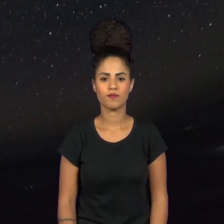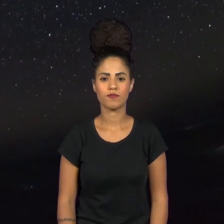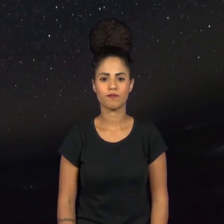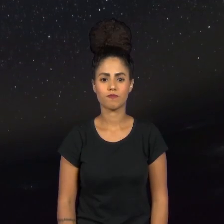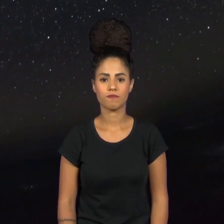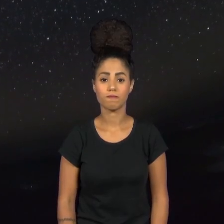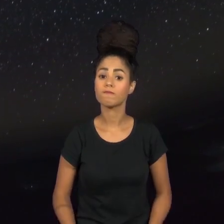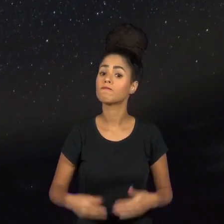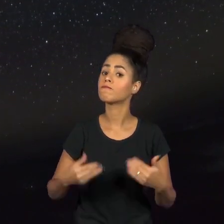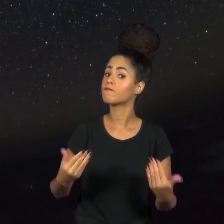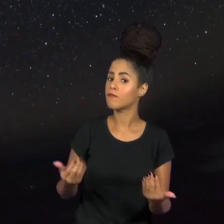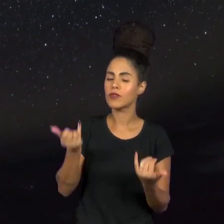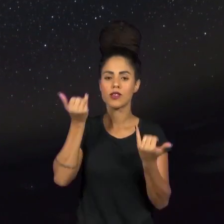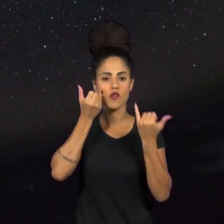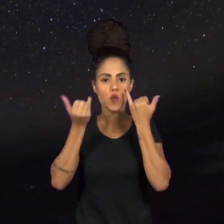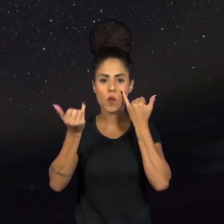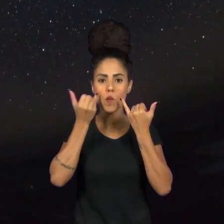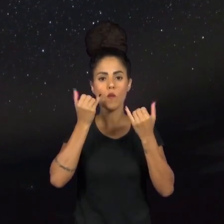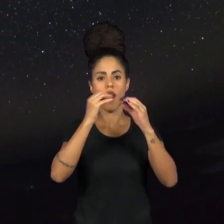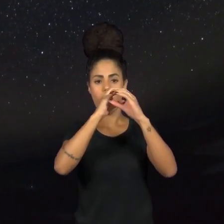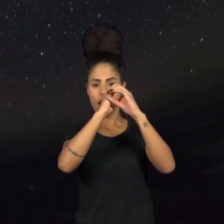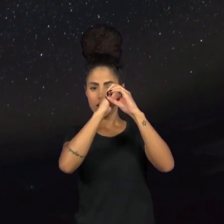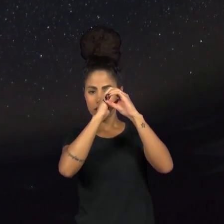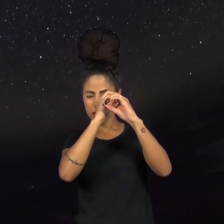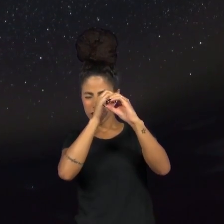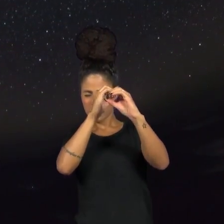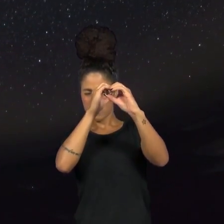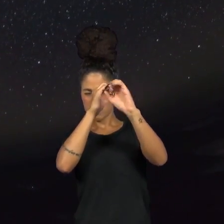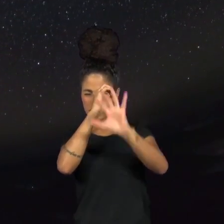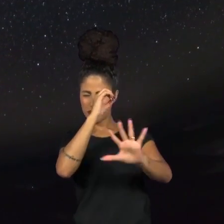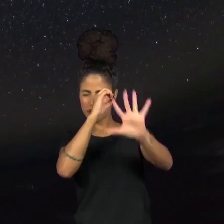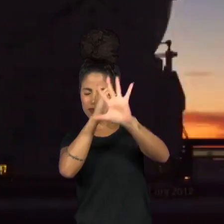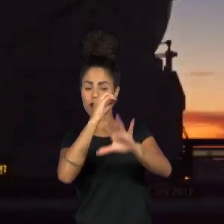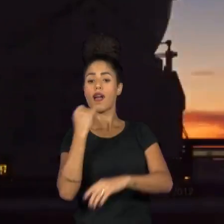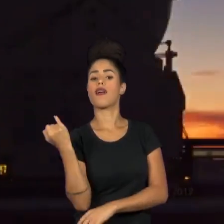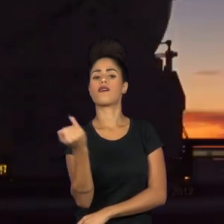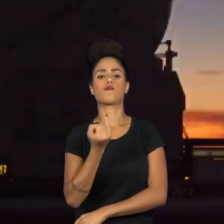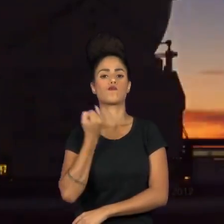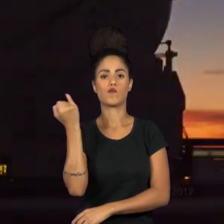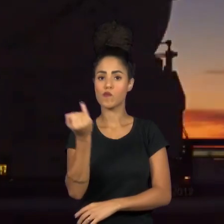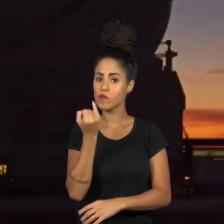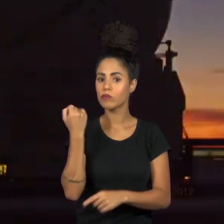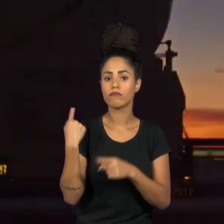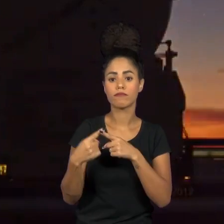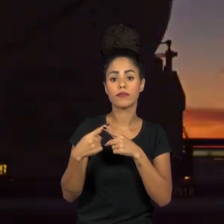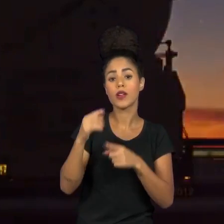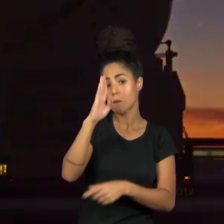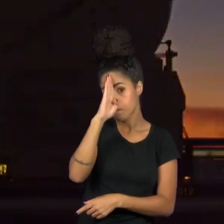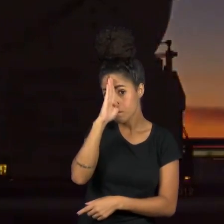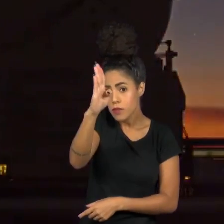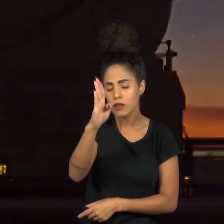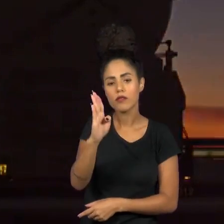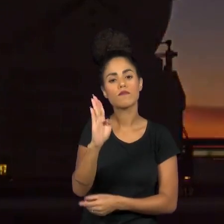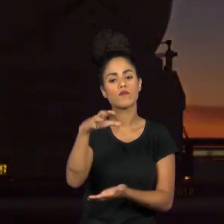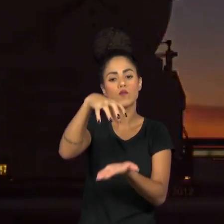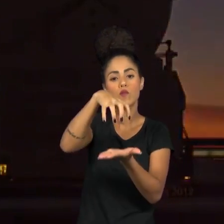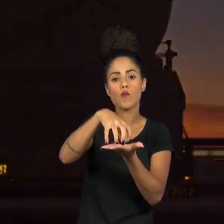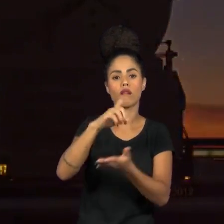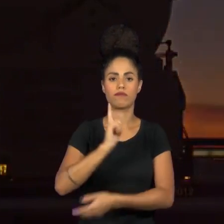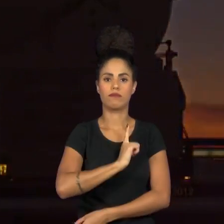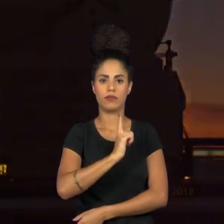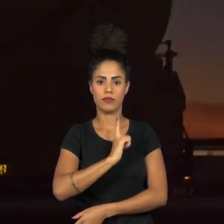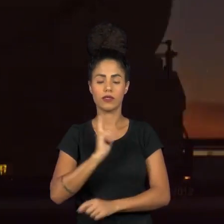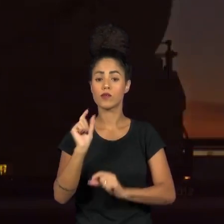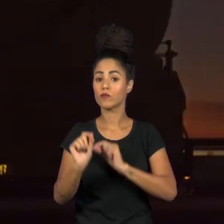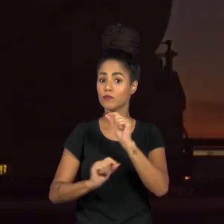As observações por telescópios terrestres também são valiosas. A principal região do mundo onde eles estão